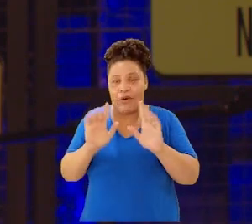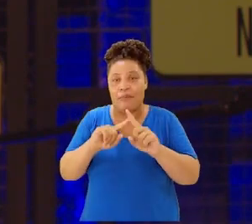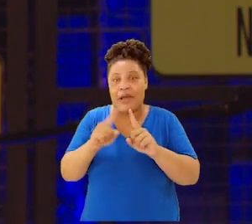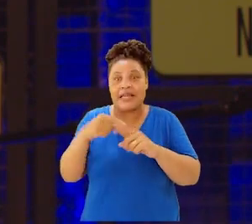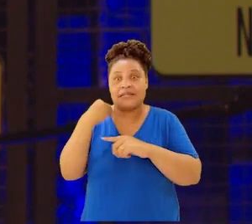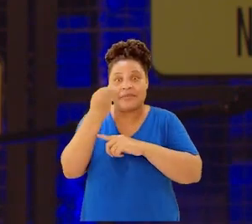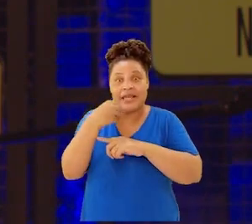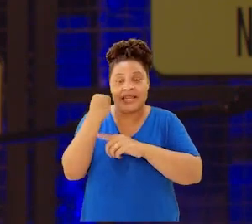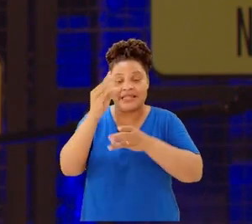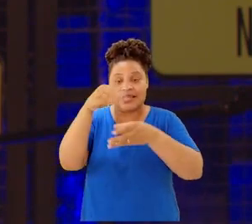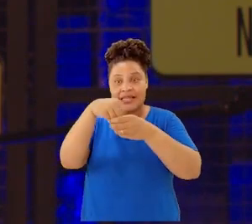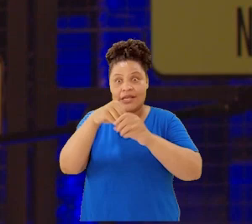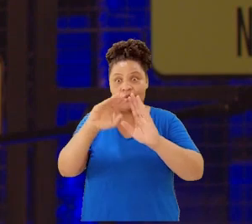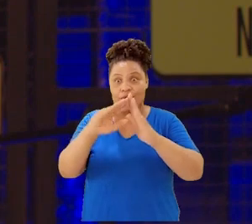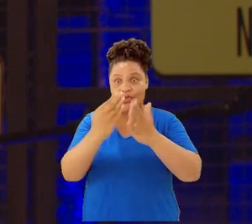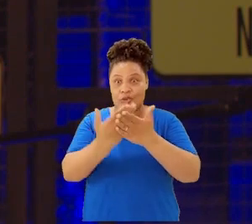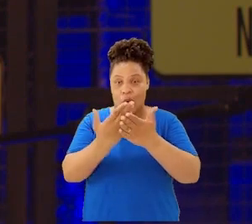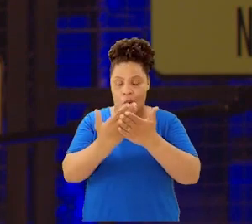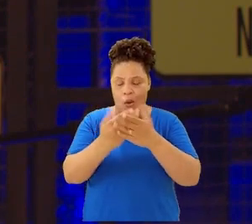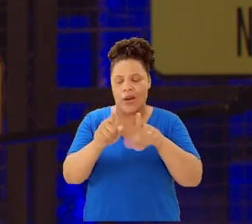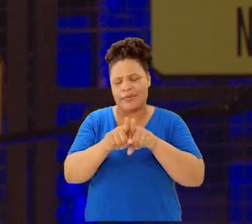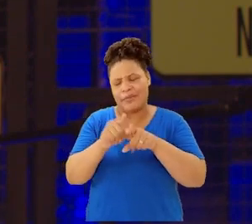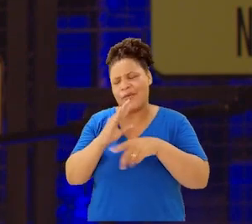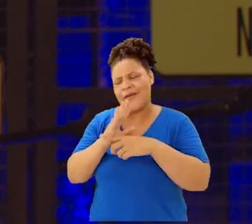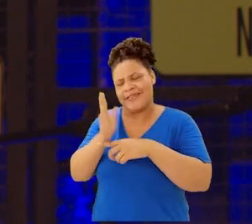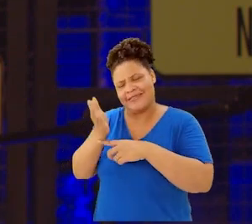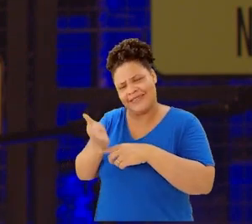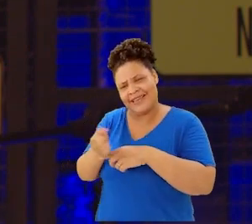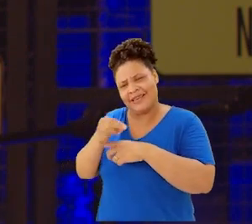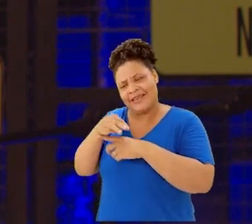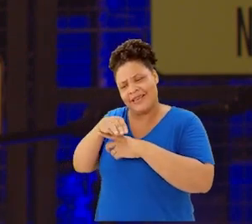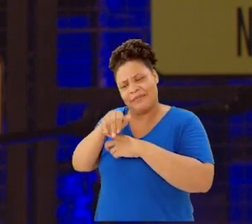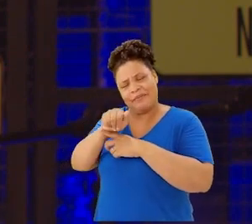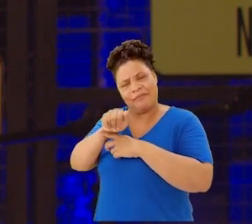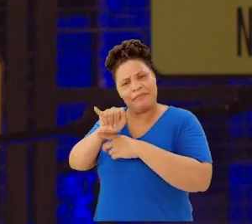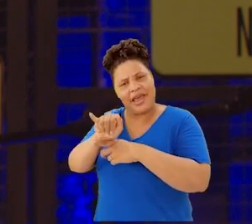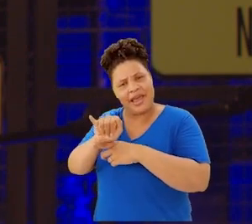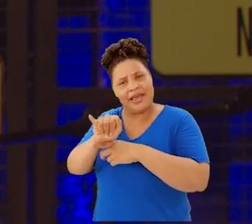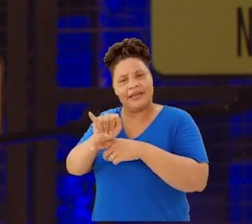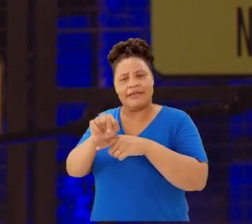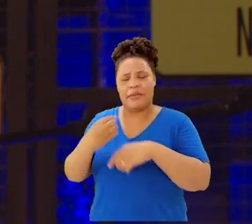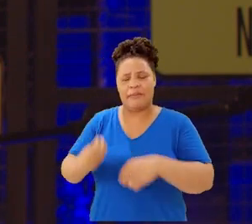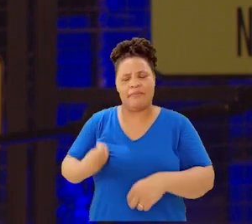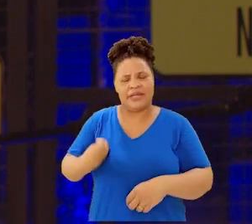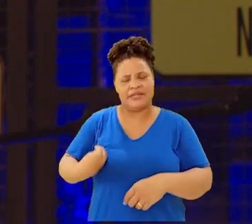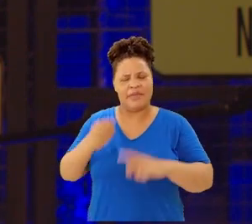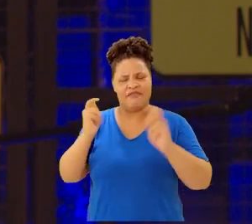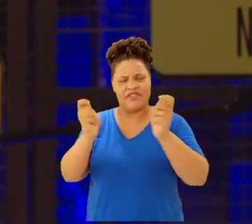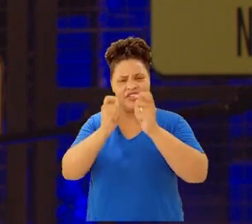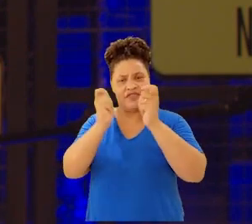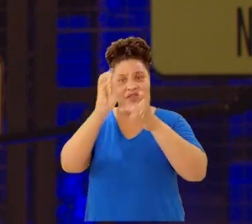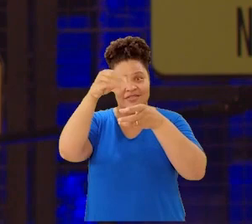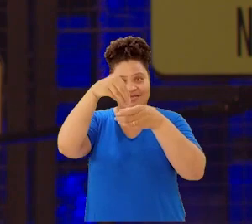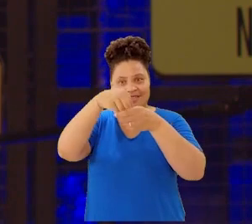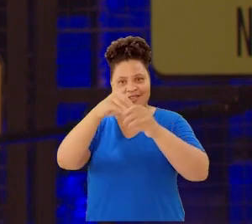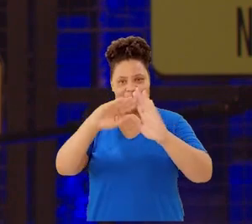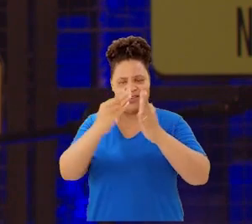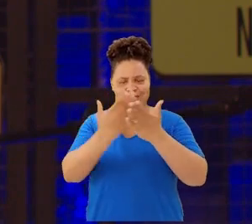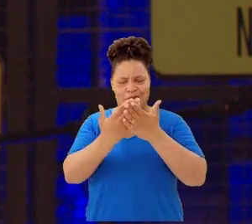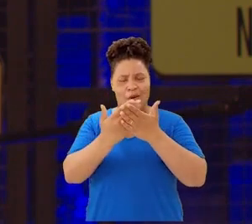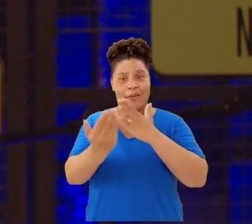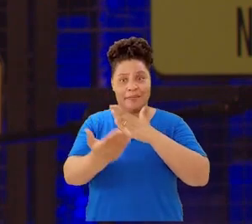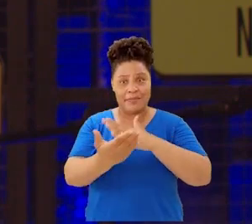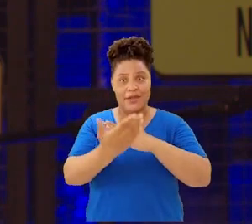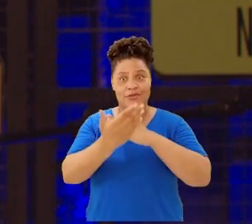colégio, de conhecer mais, inclusive, e a gente começar a participar de festivais do colégio mesmo, que me ajudou